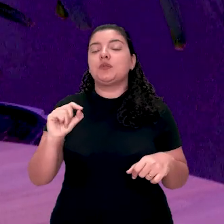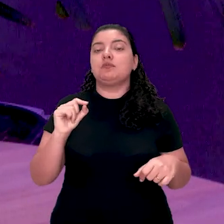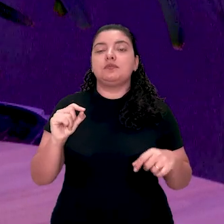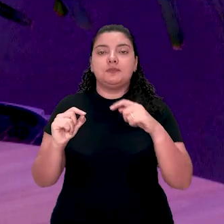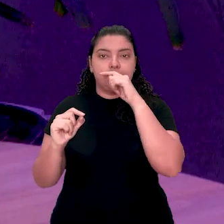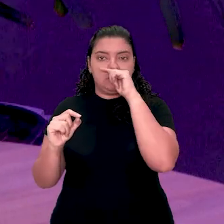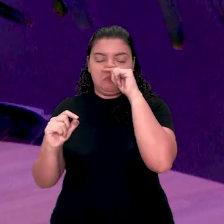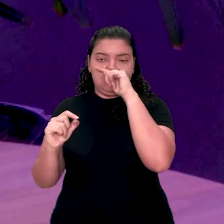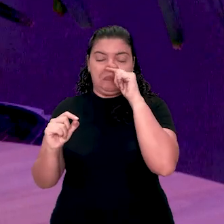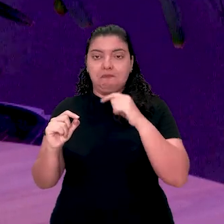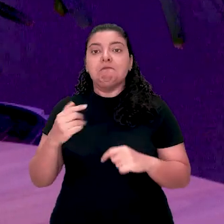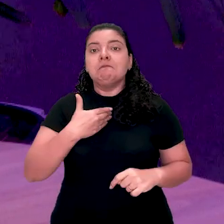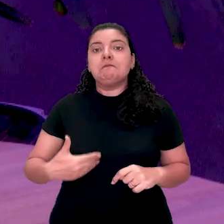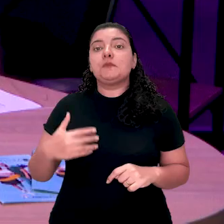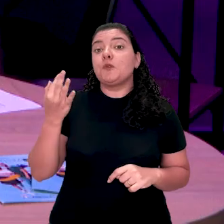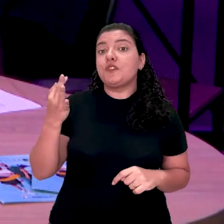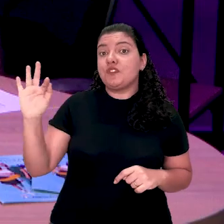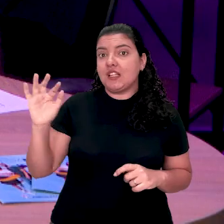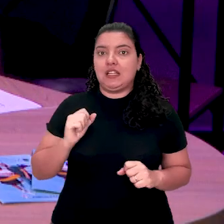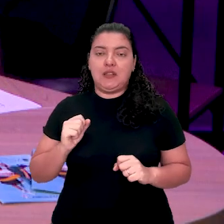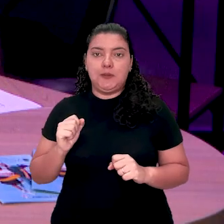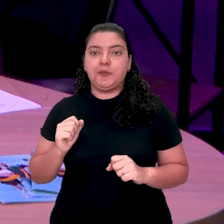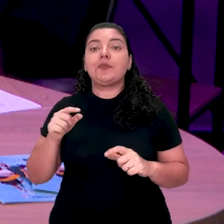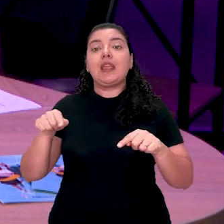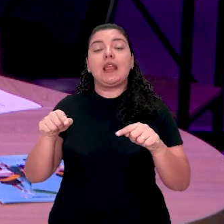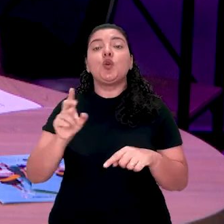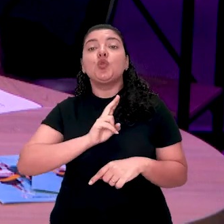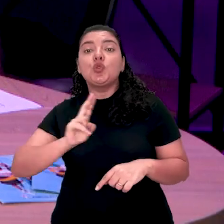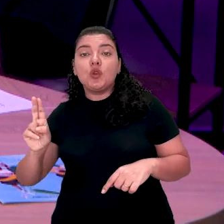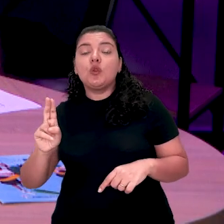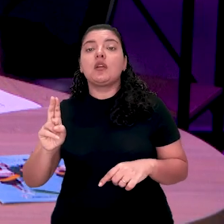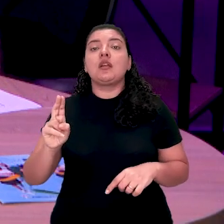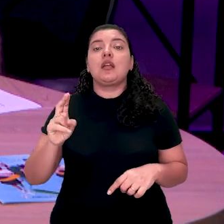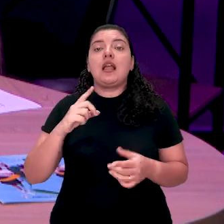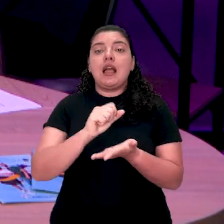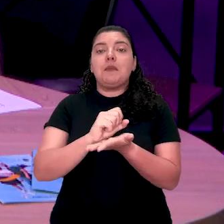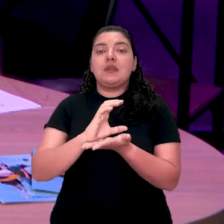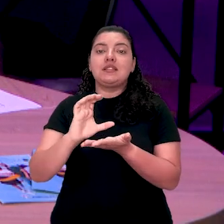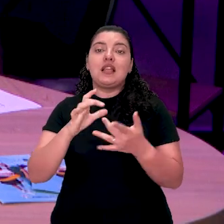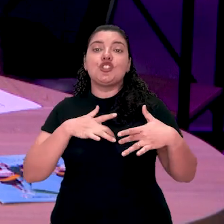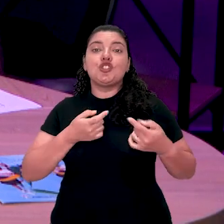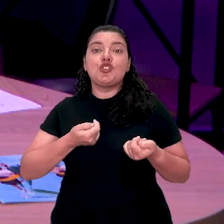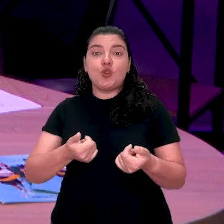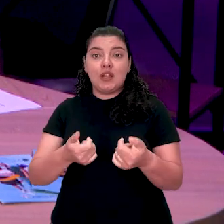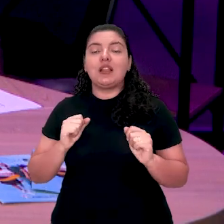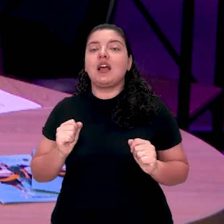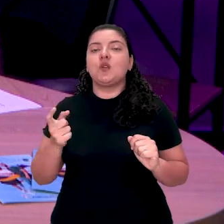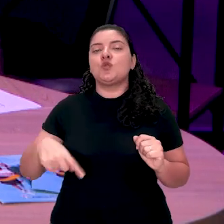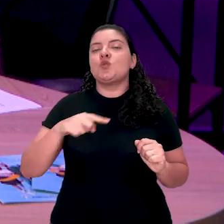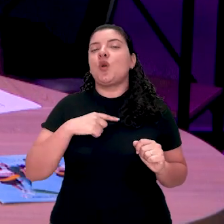projeto do governo federal. Sim. E esse projeto se chamava Alfabetização Solidária. E